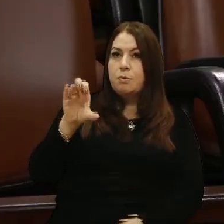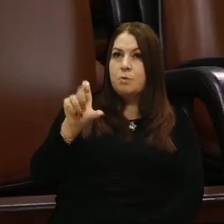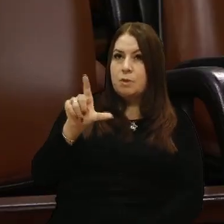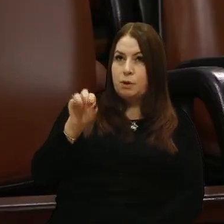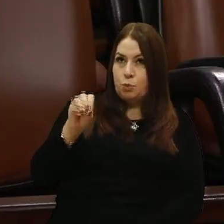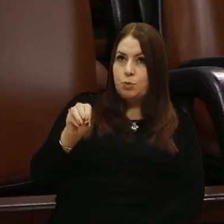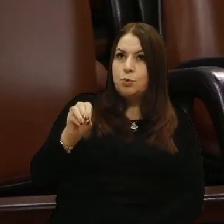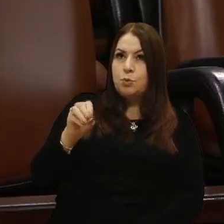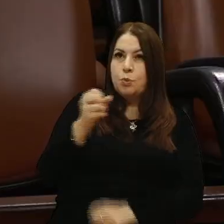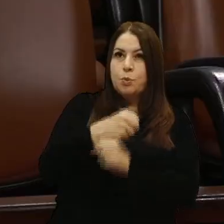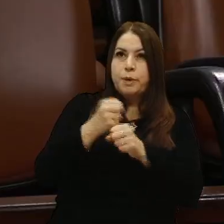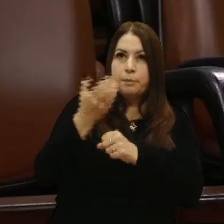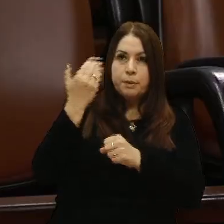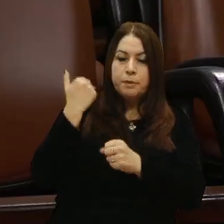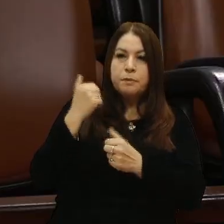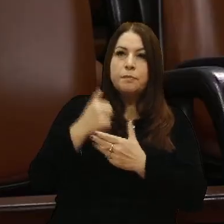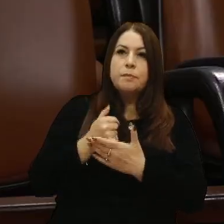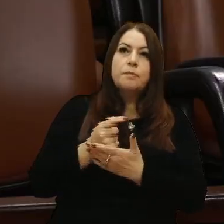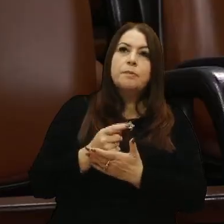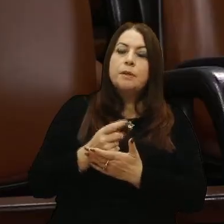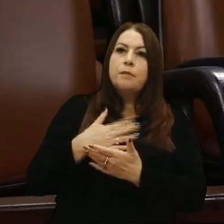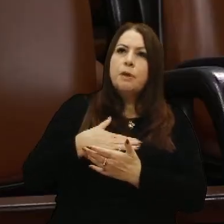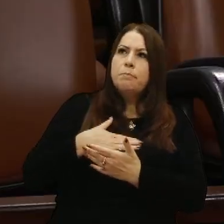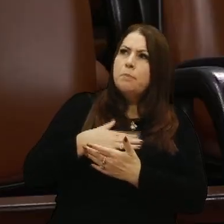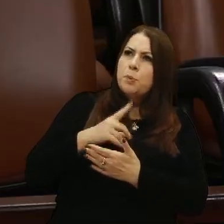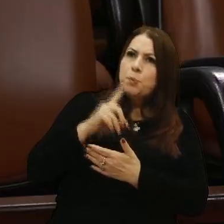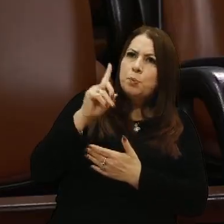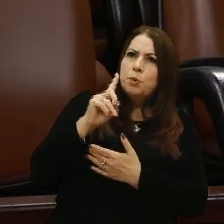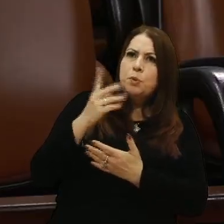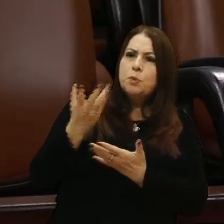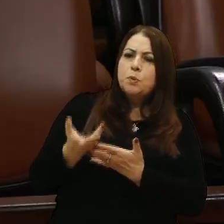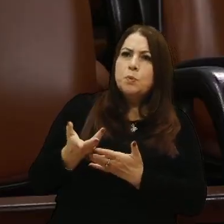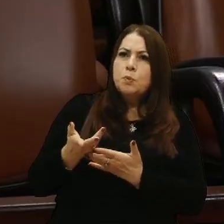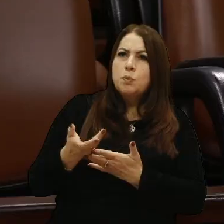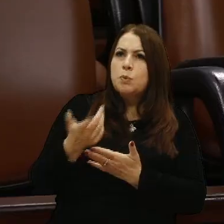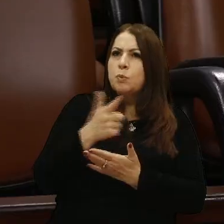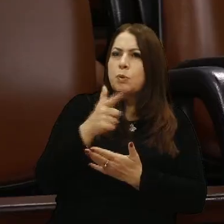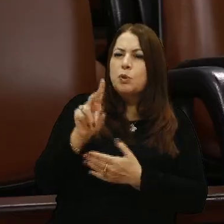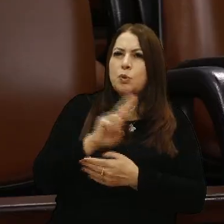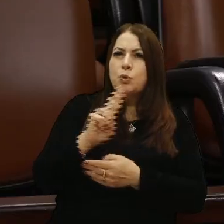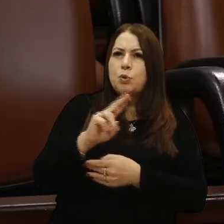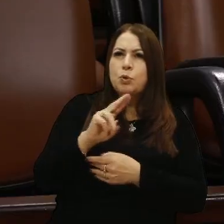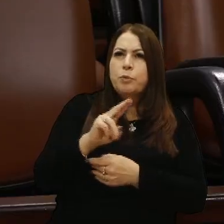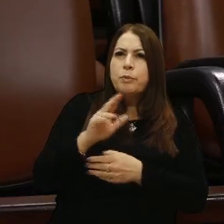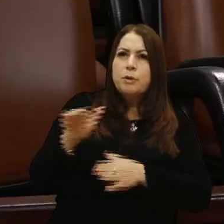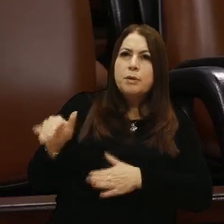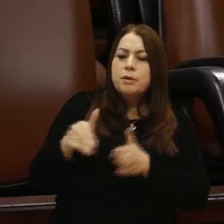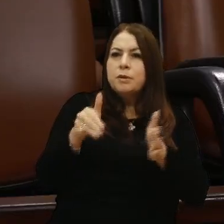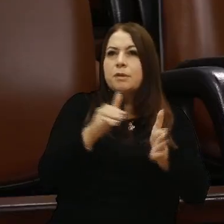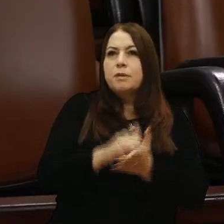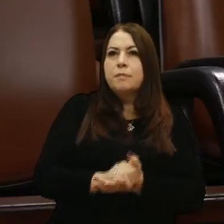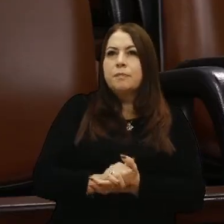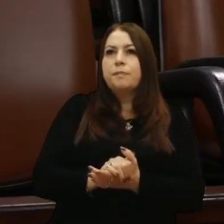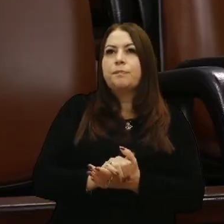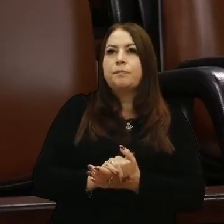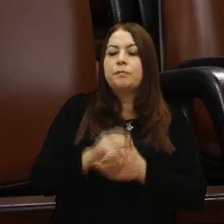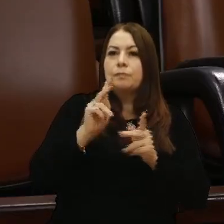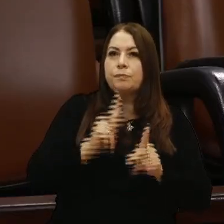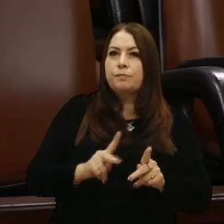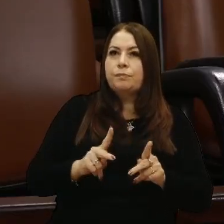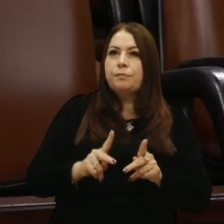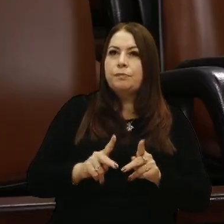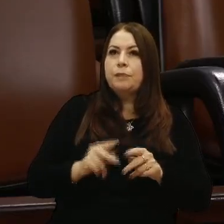Sequin, o ano passado, que eu disse: meu Deus do céu, aqui não tem nome nenhum nessas estradas. Aí o pessoal